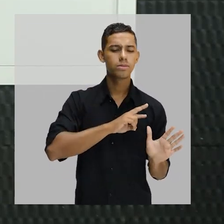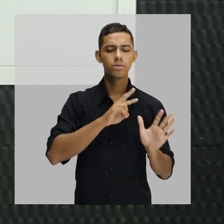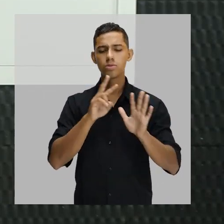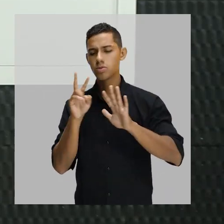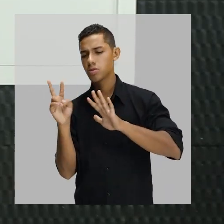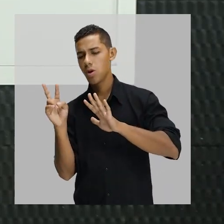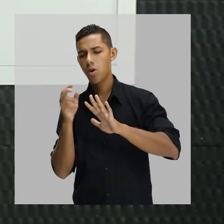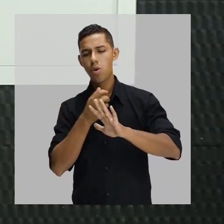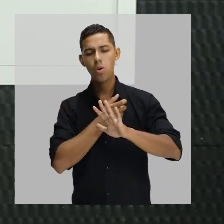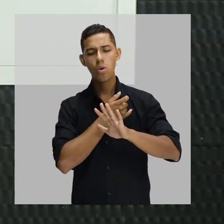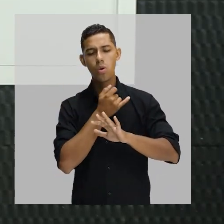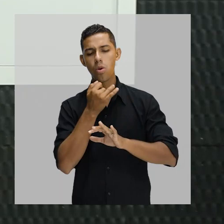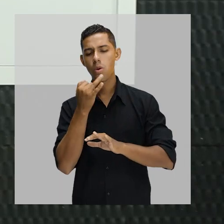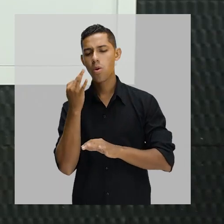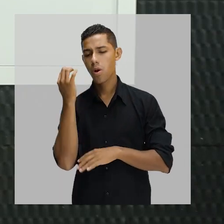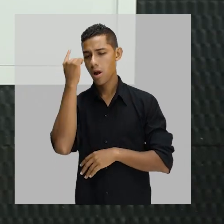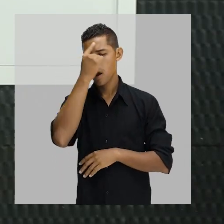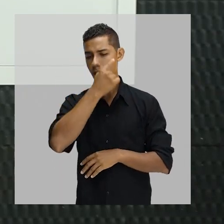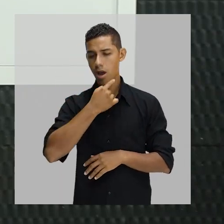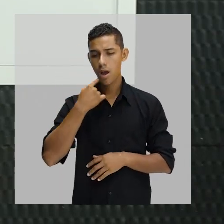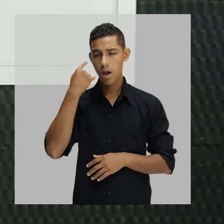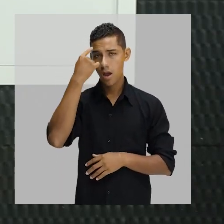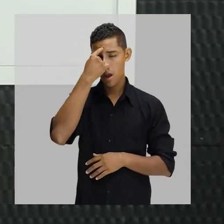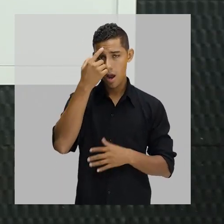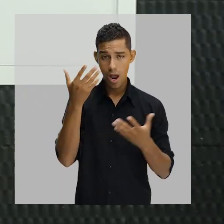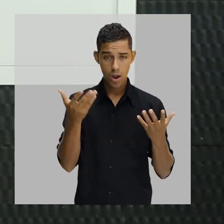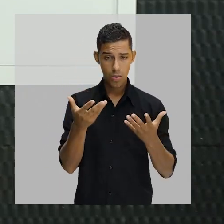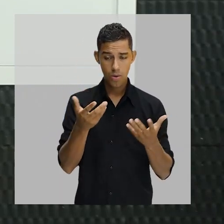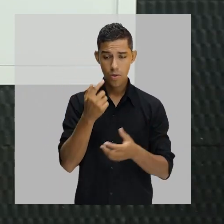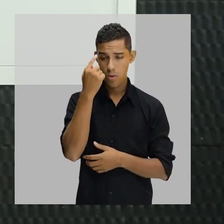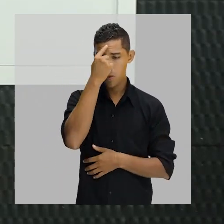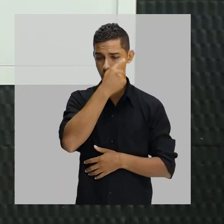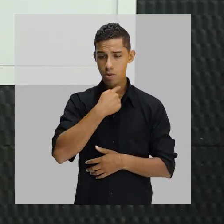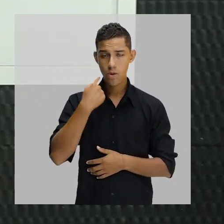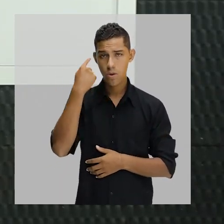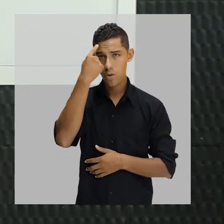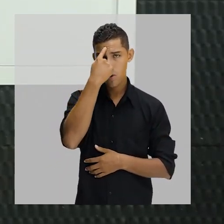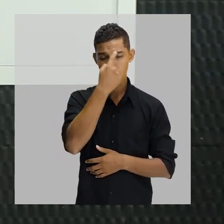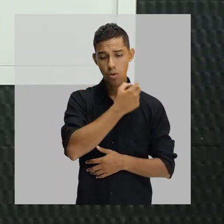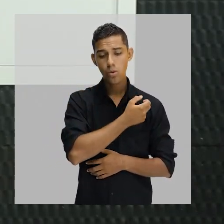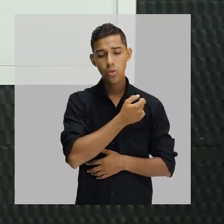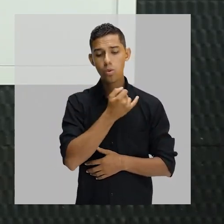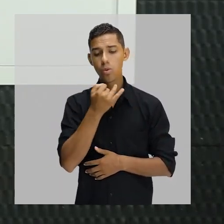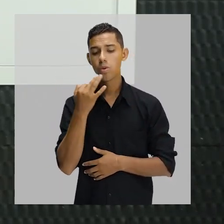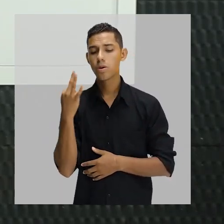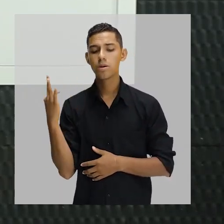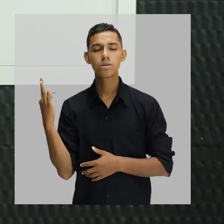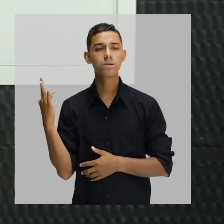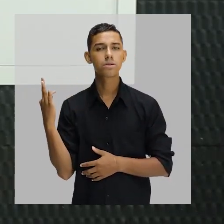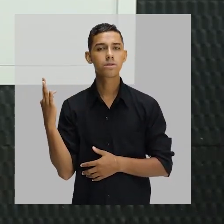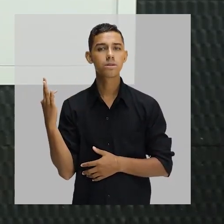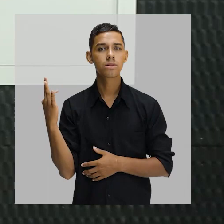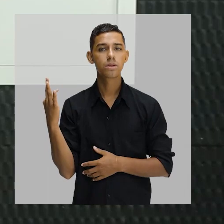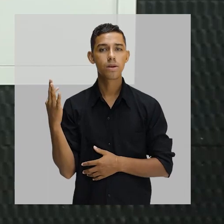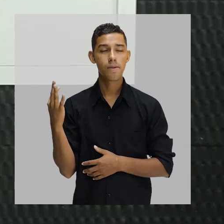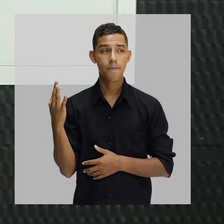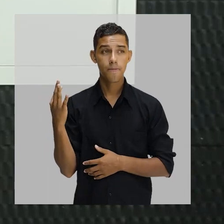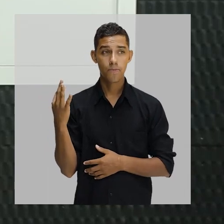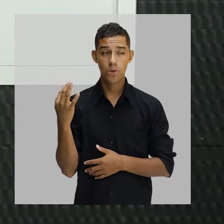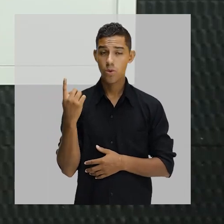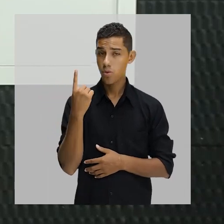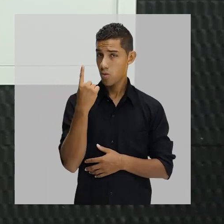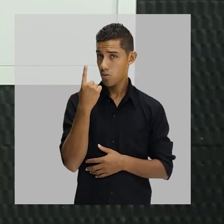quantas horas? Não é? Porque eu estou trabalhando aqui em cima com horas agora. Então, vai ter quantas horas? Então, é o seguinte. Ó. Uma